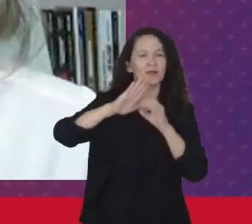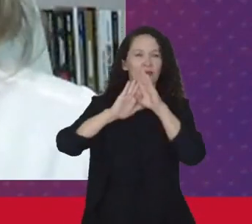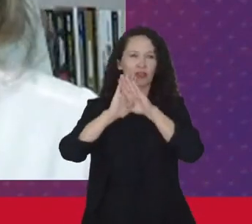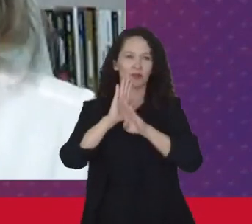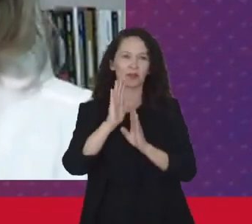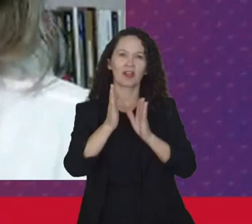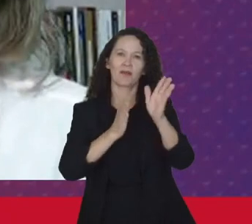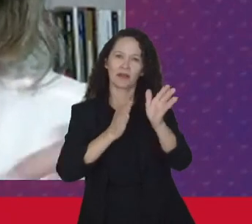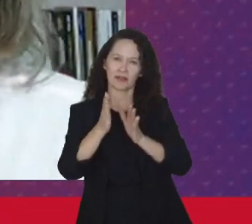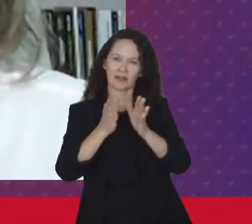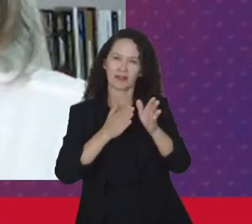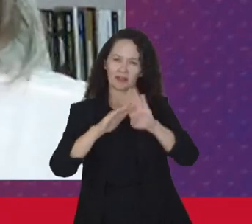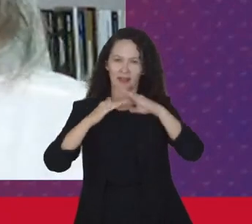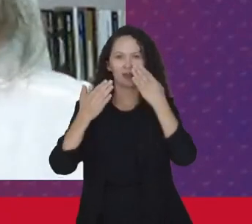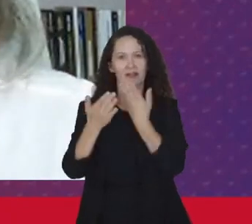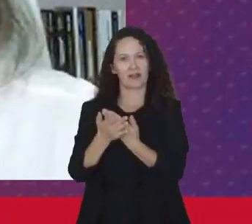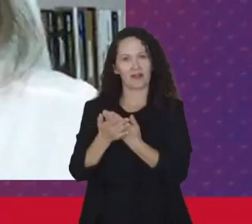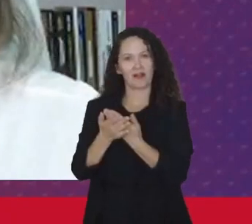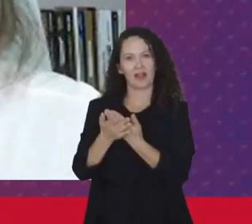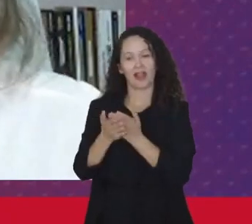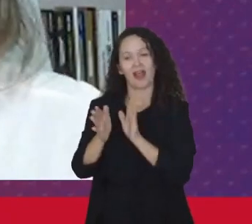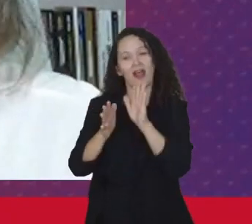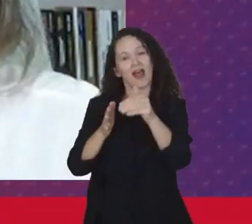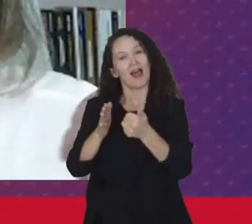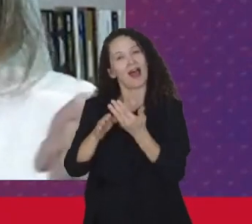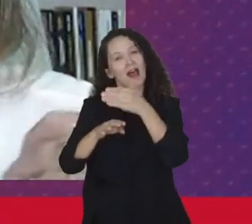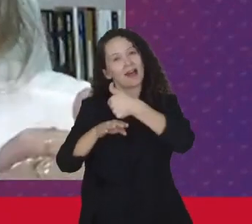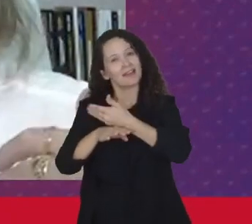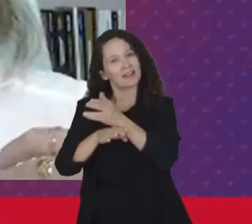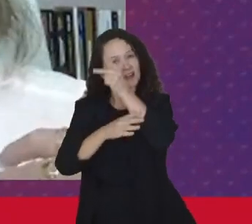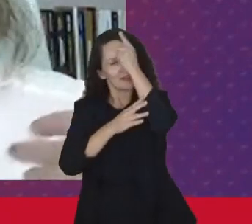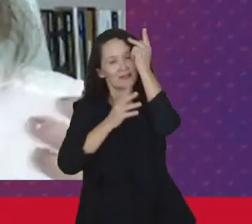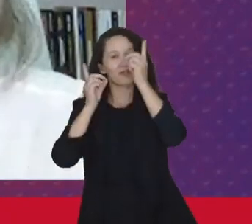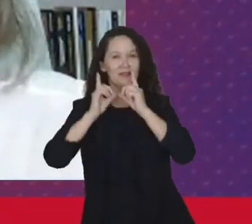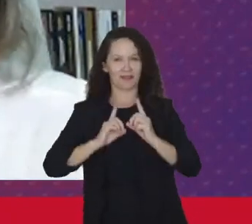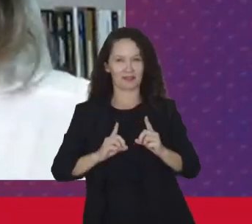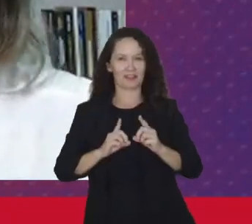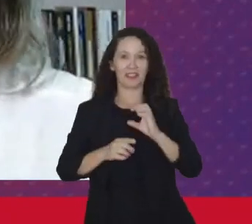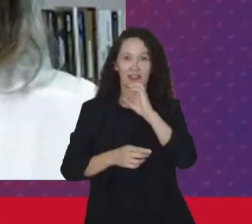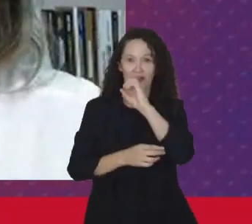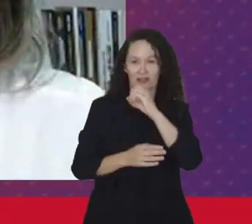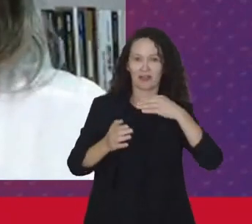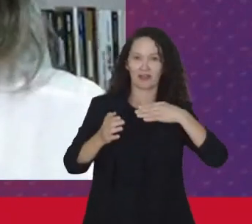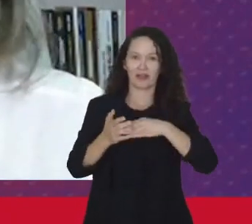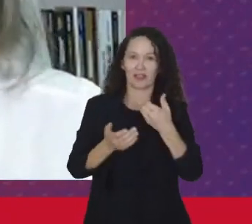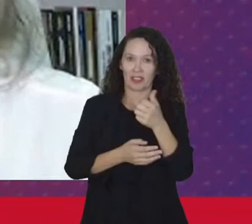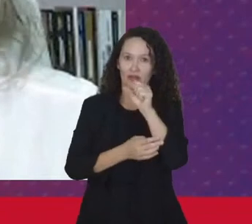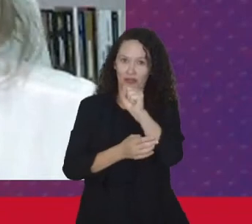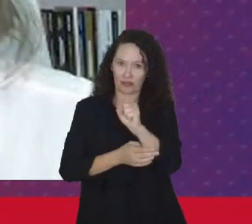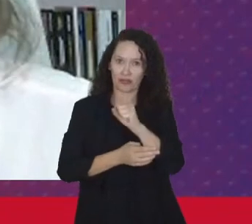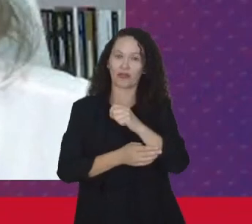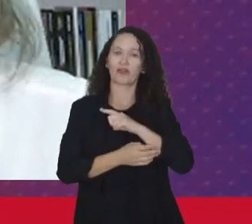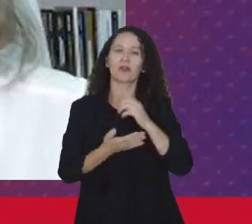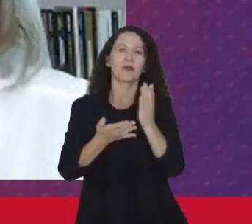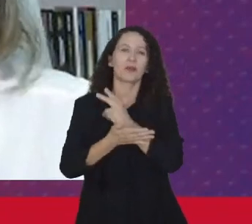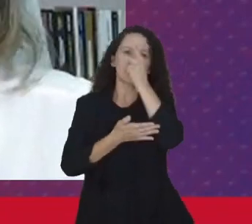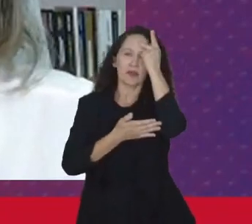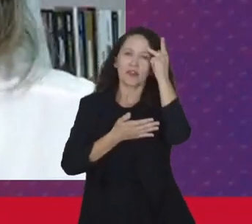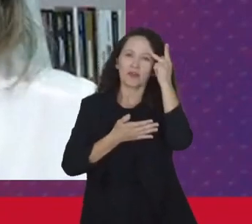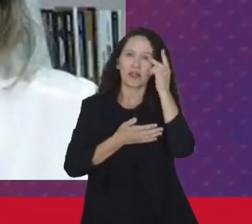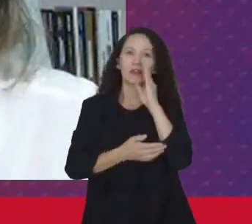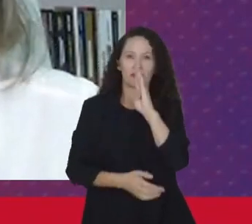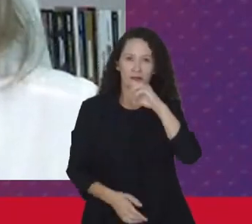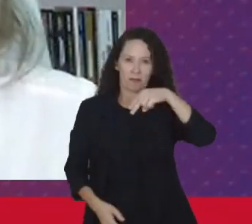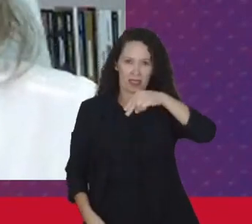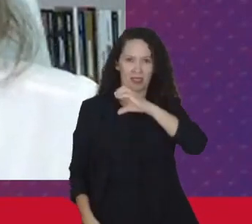programas de acessibilidade na escola, acesso das pessoas com deficiência de 0 a 18 anos, beneficiárias do benefício da prestação